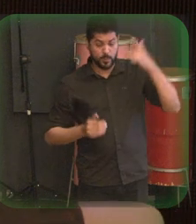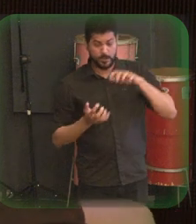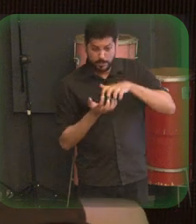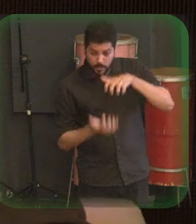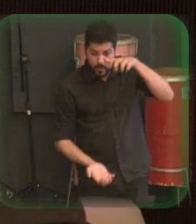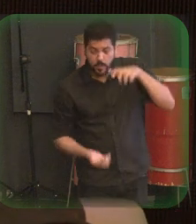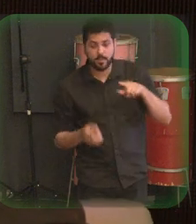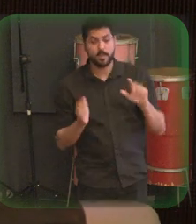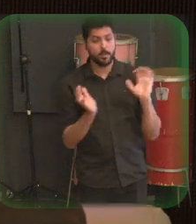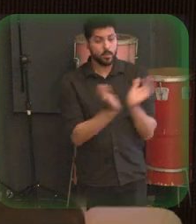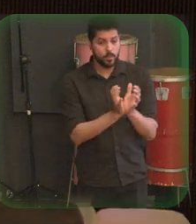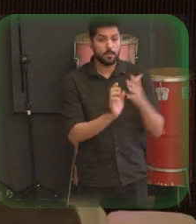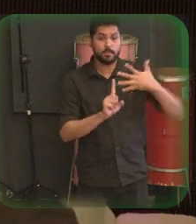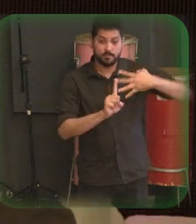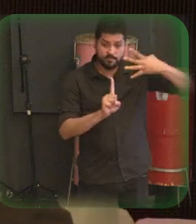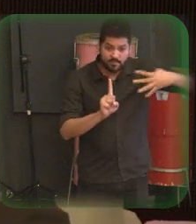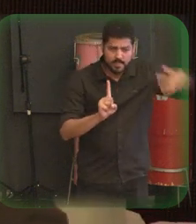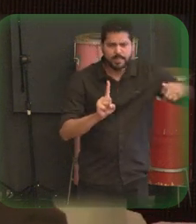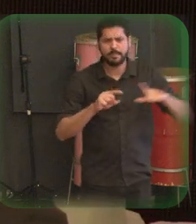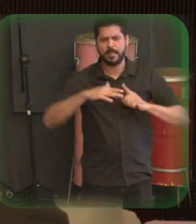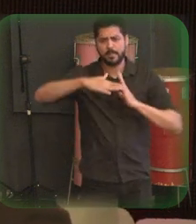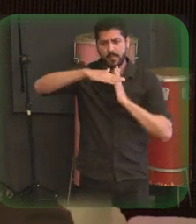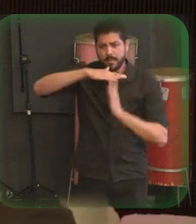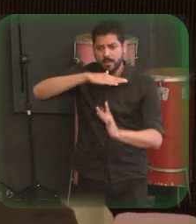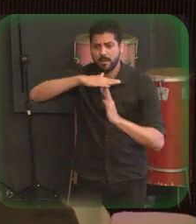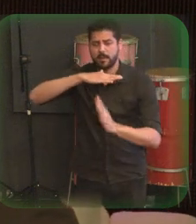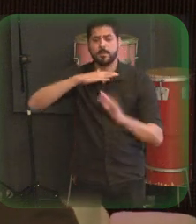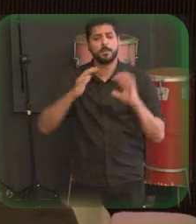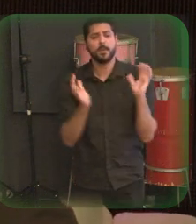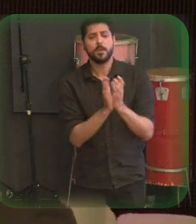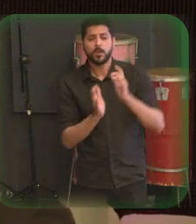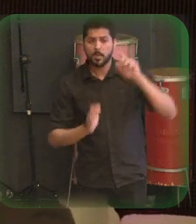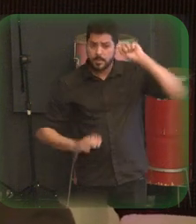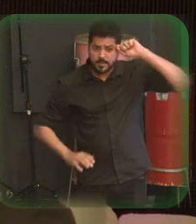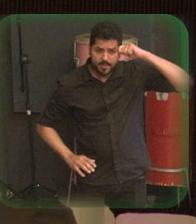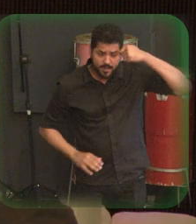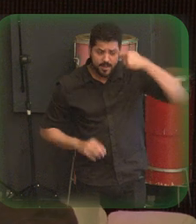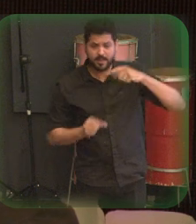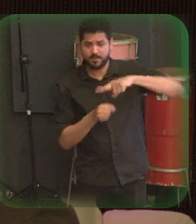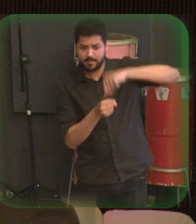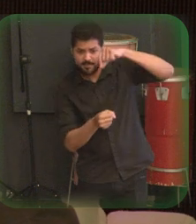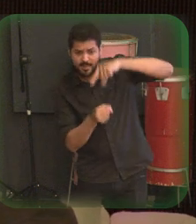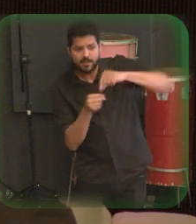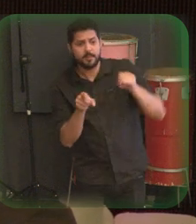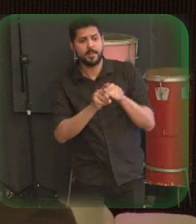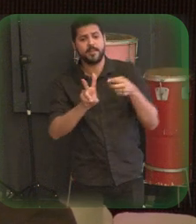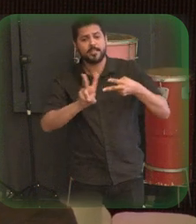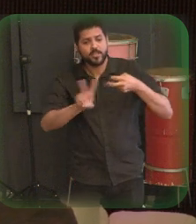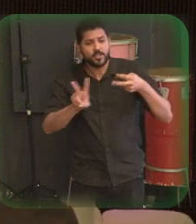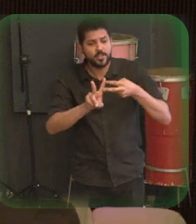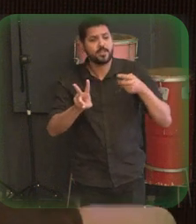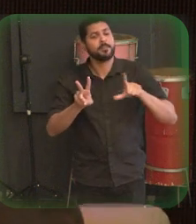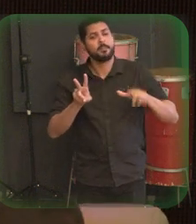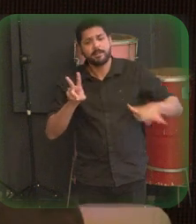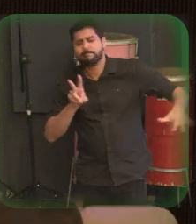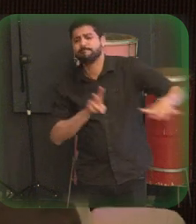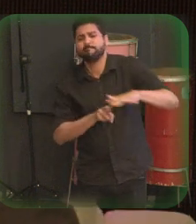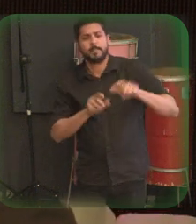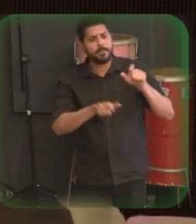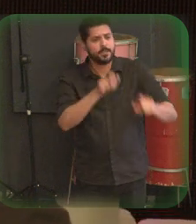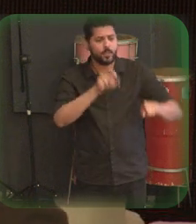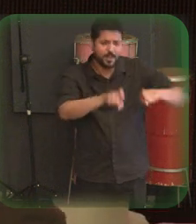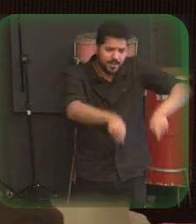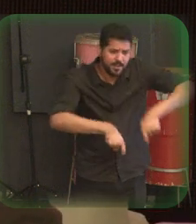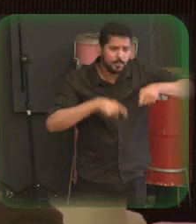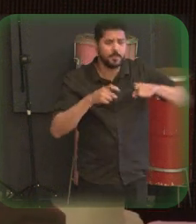população LGBTQIA+, imigrantes, população negra e quilombola, povos originários e povos do campo, pessoas com deficiência